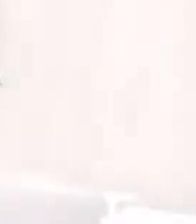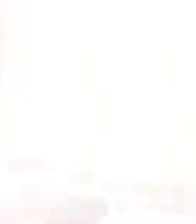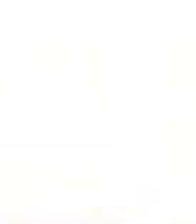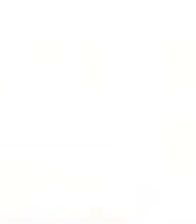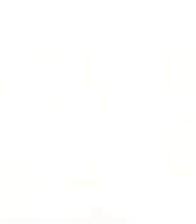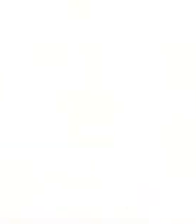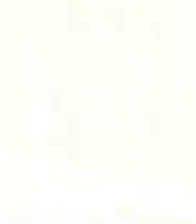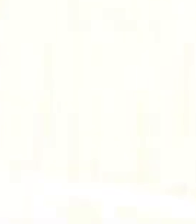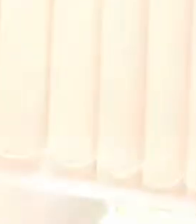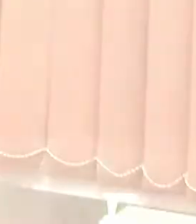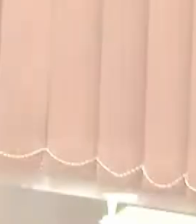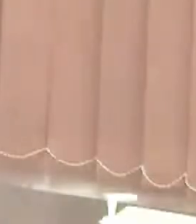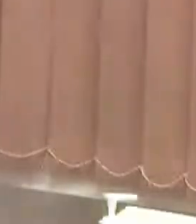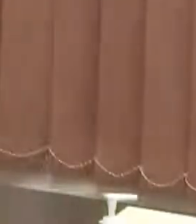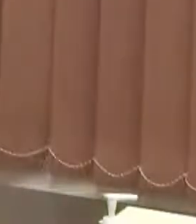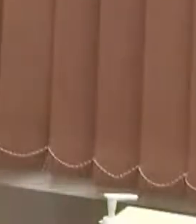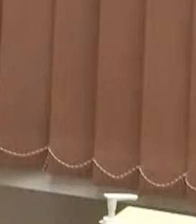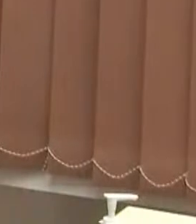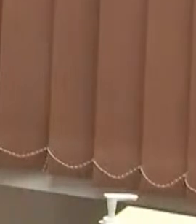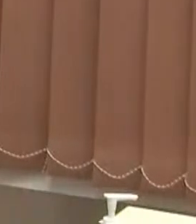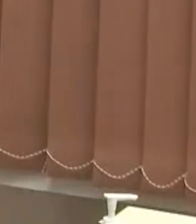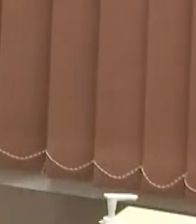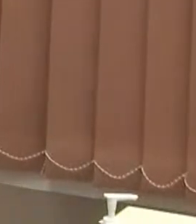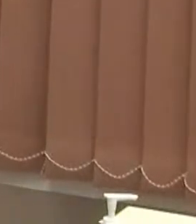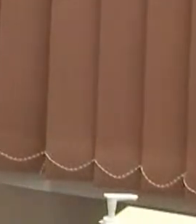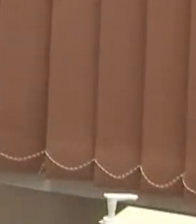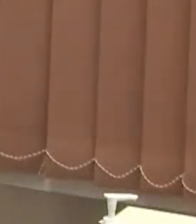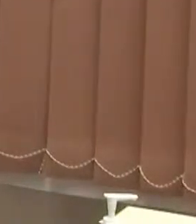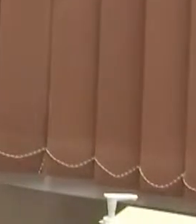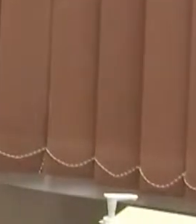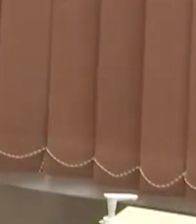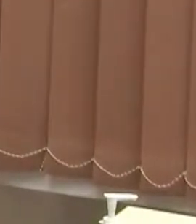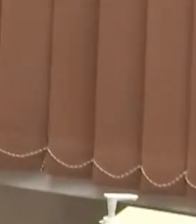TV Câmara, Campinas.